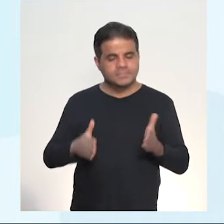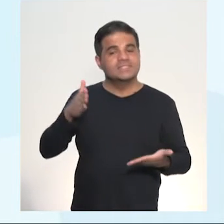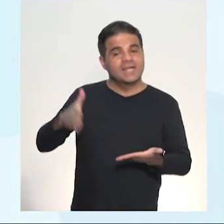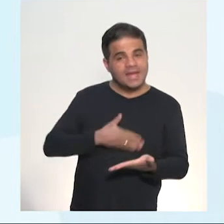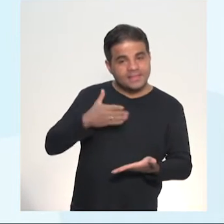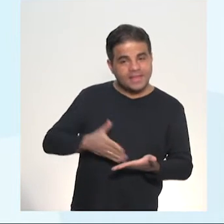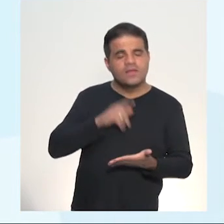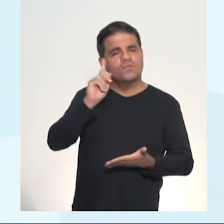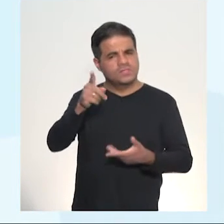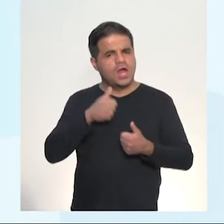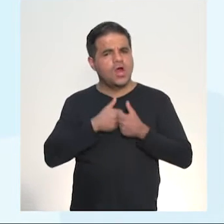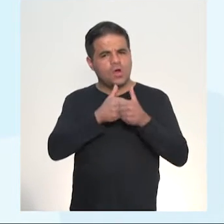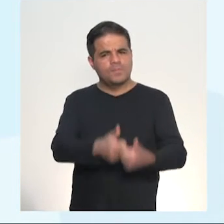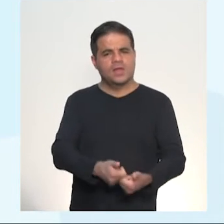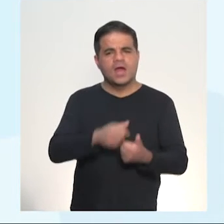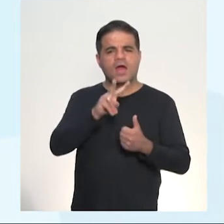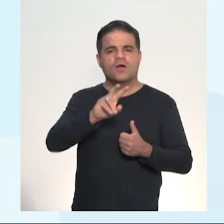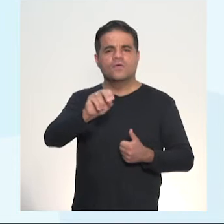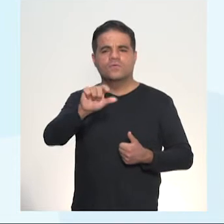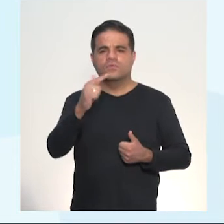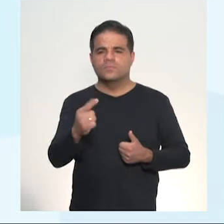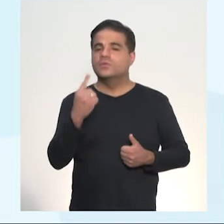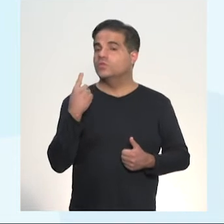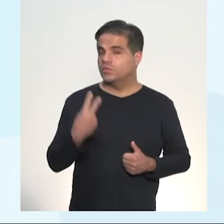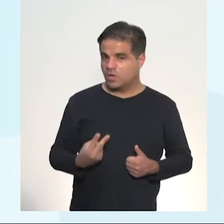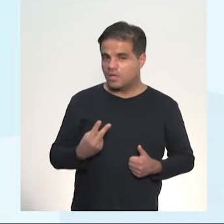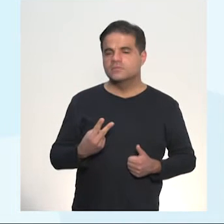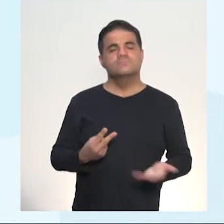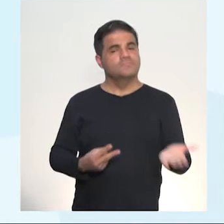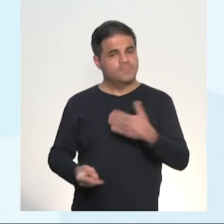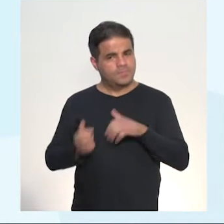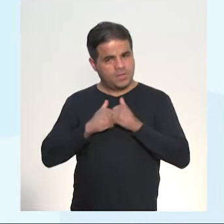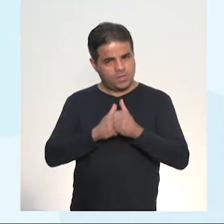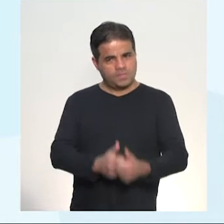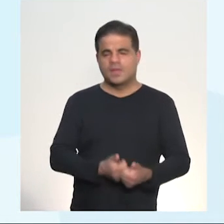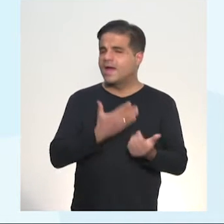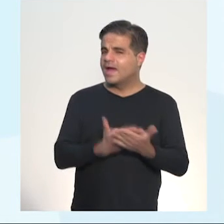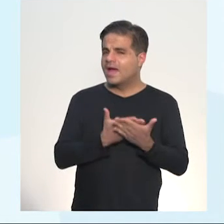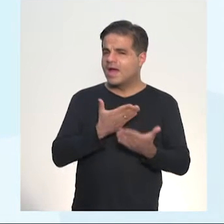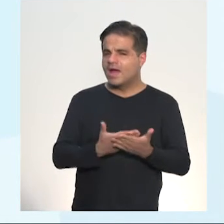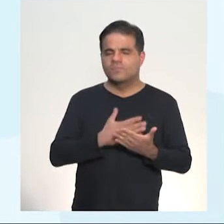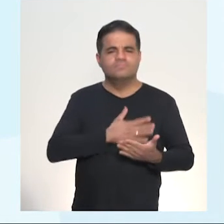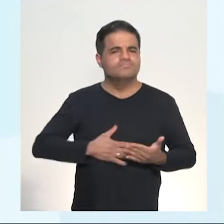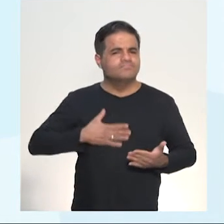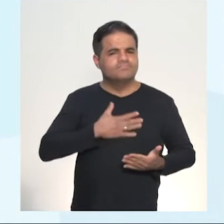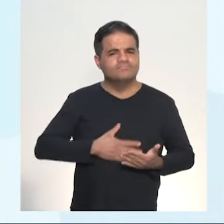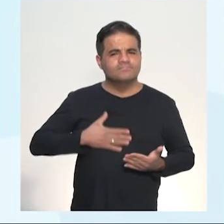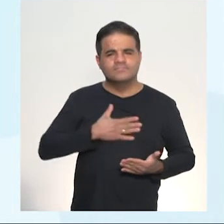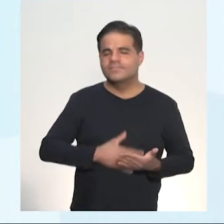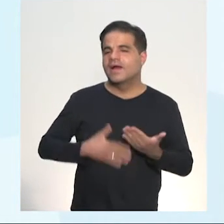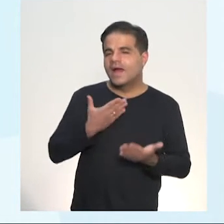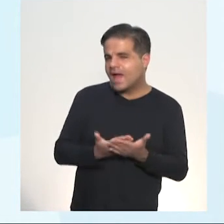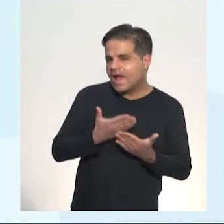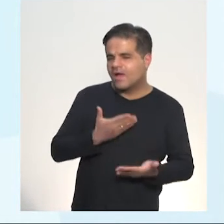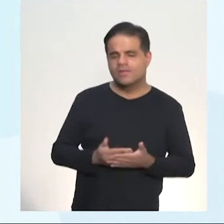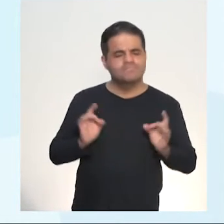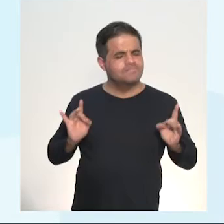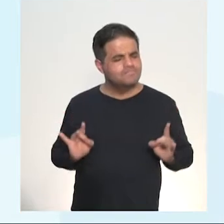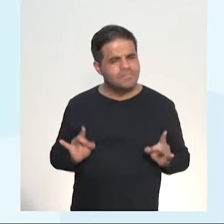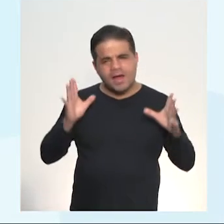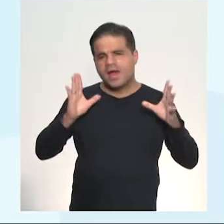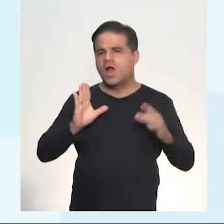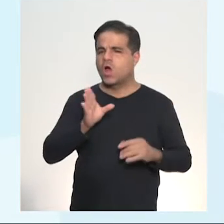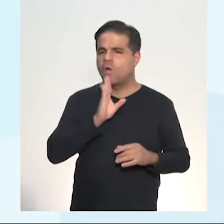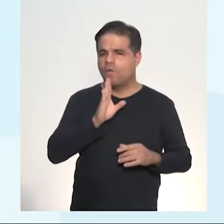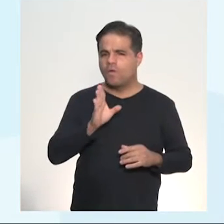para vocês acompanharem, é o volume 2, tá? Então acompanhem aí com a gente, a aula hoje está super agradável, uma aula cheia de